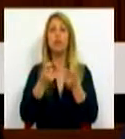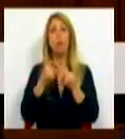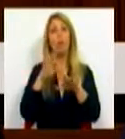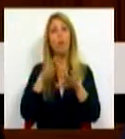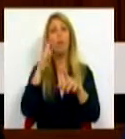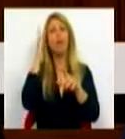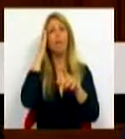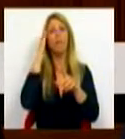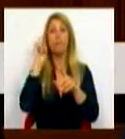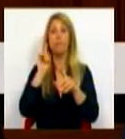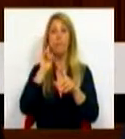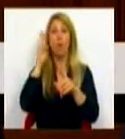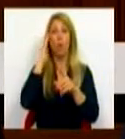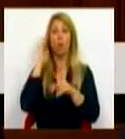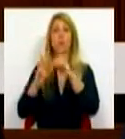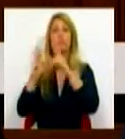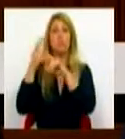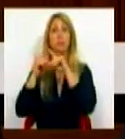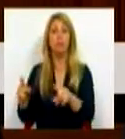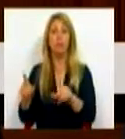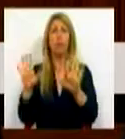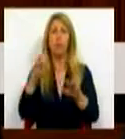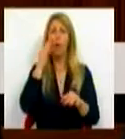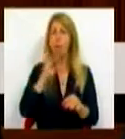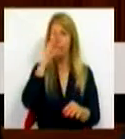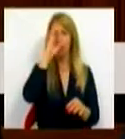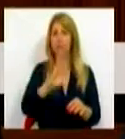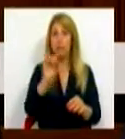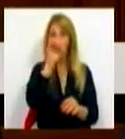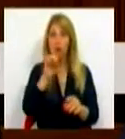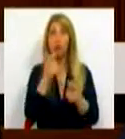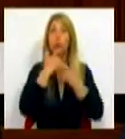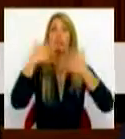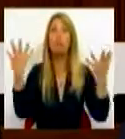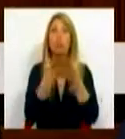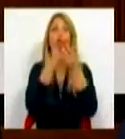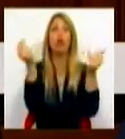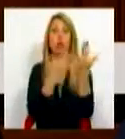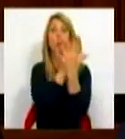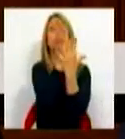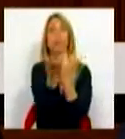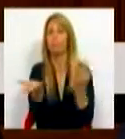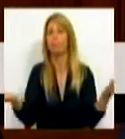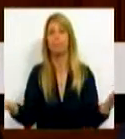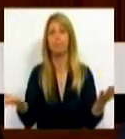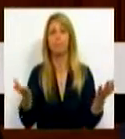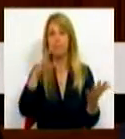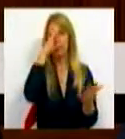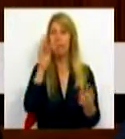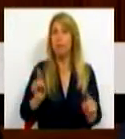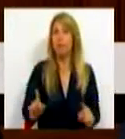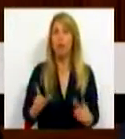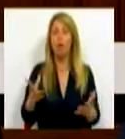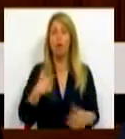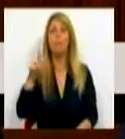Mas o banco tinha consciência que isso não resolvia toda a questão de uma forma transversal e, portanto, também, e